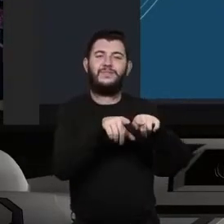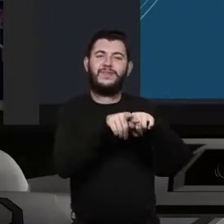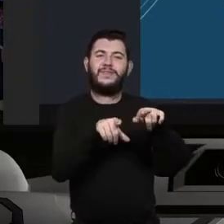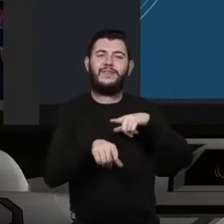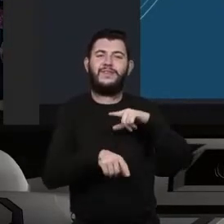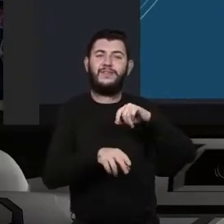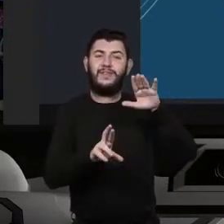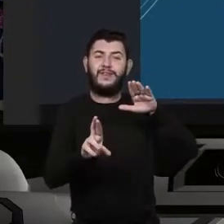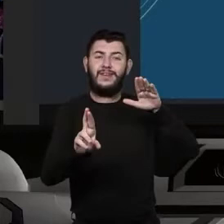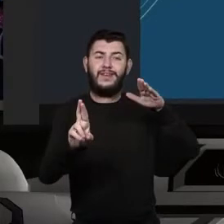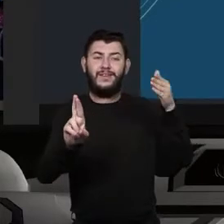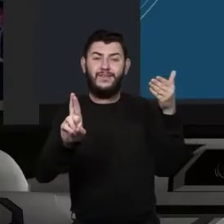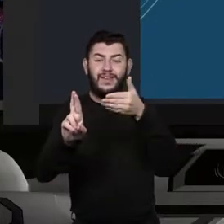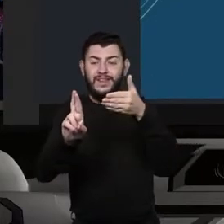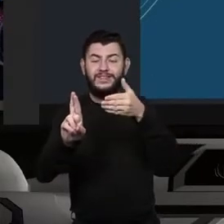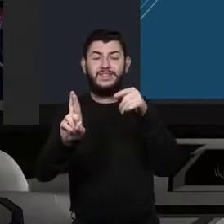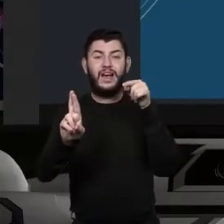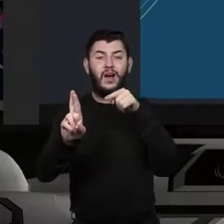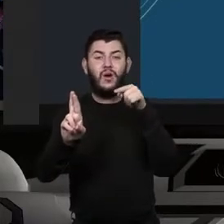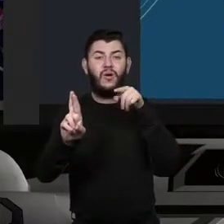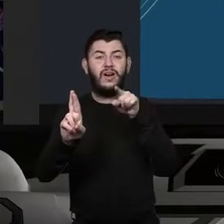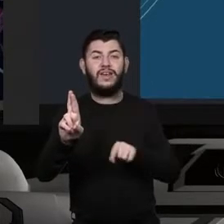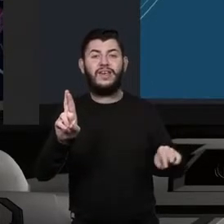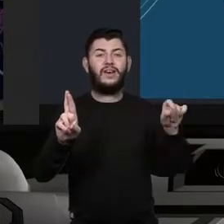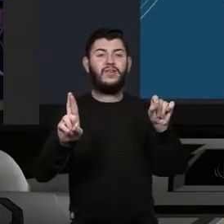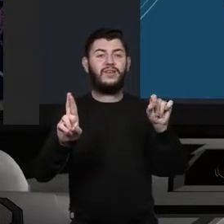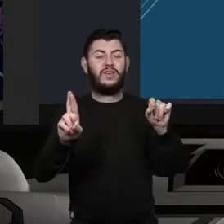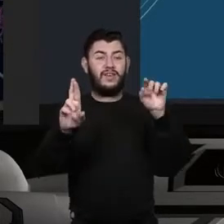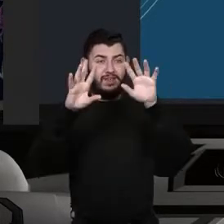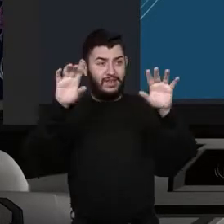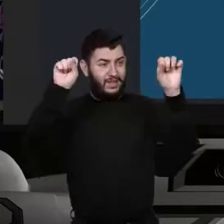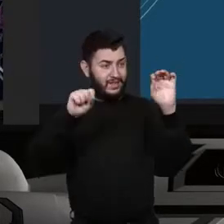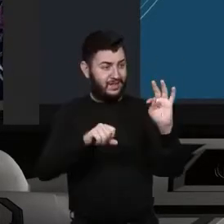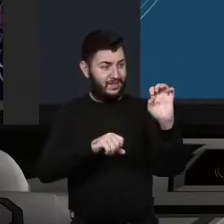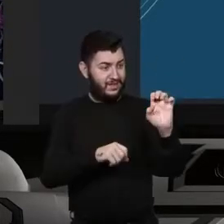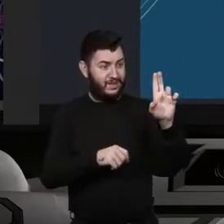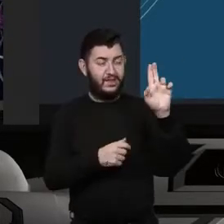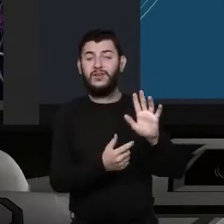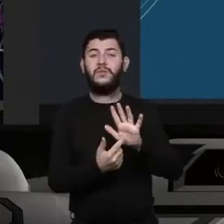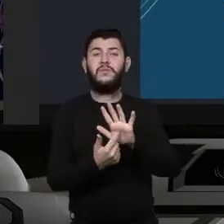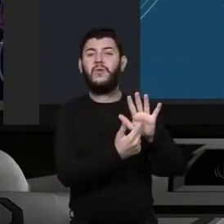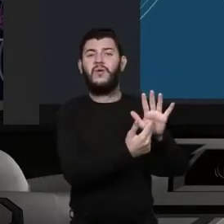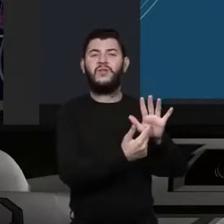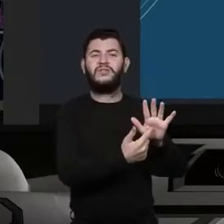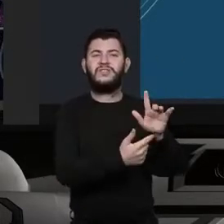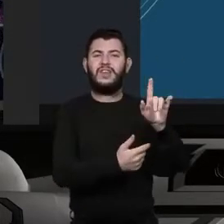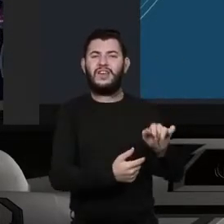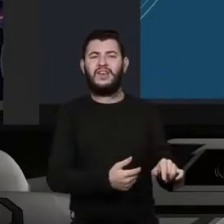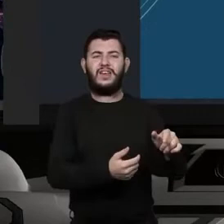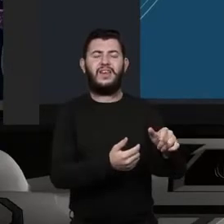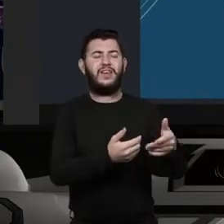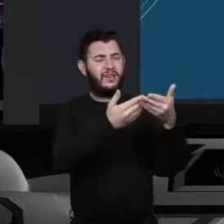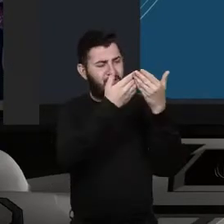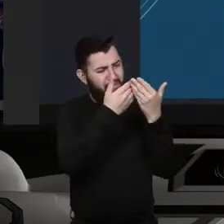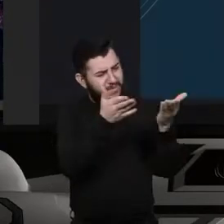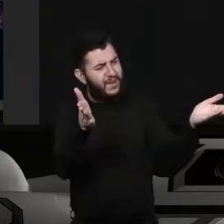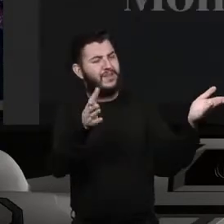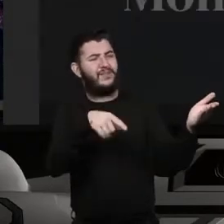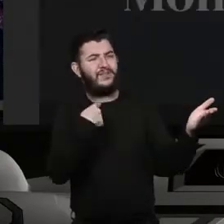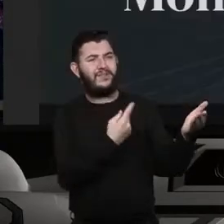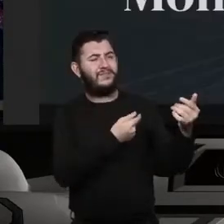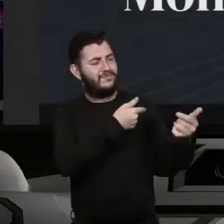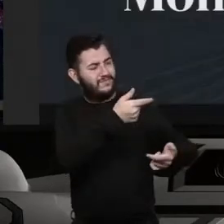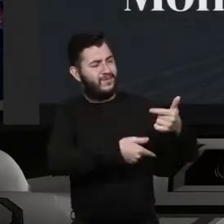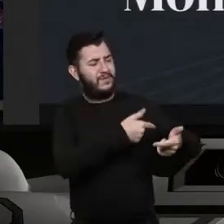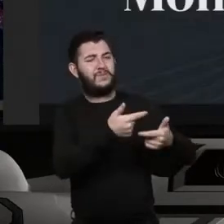teórico estabelecido pelo TCU, que ele, na verdade, representa um grande ponto de partida, evidenciando o tanto que tem que ser feito.